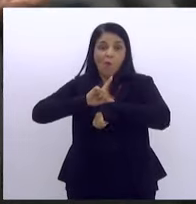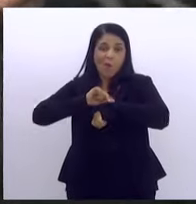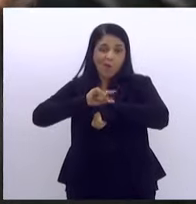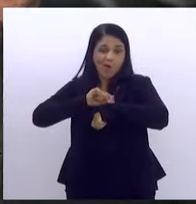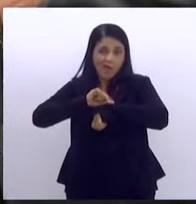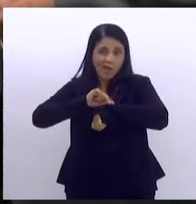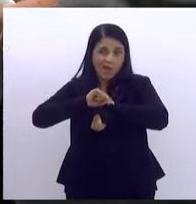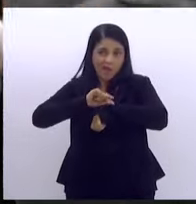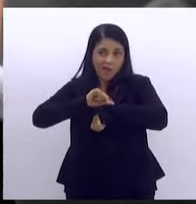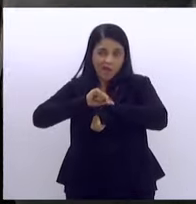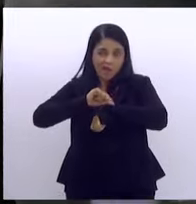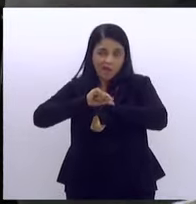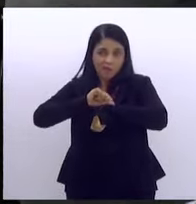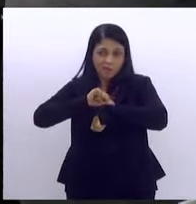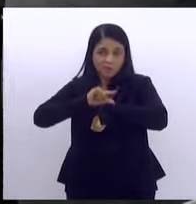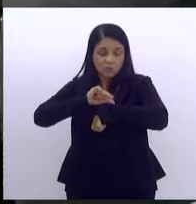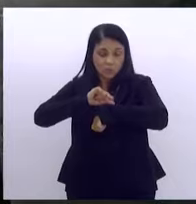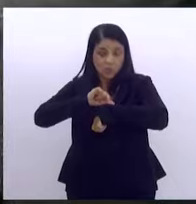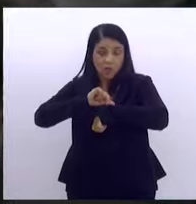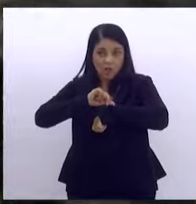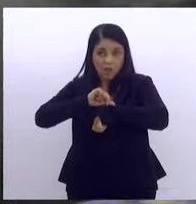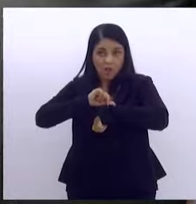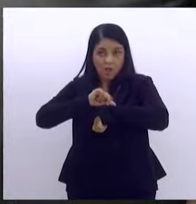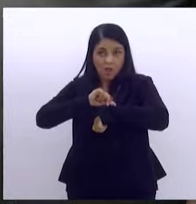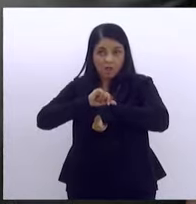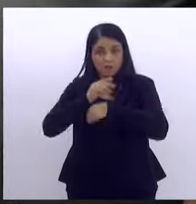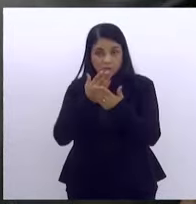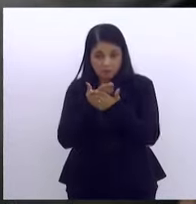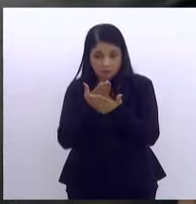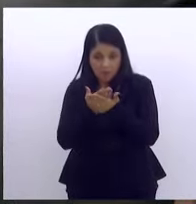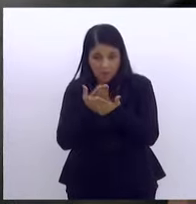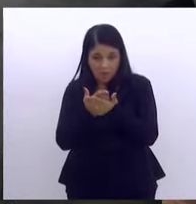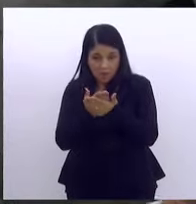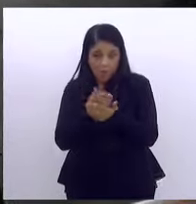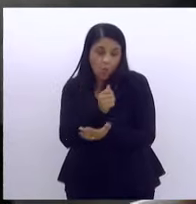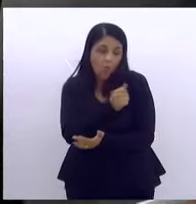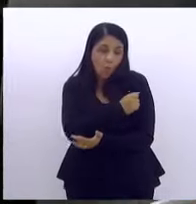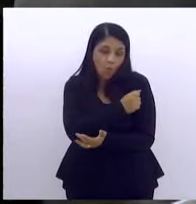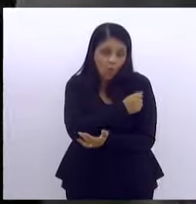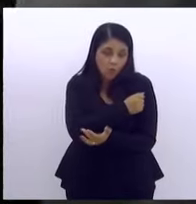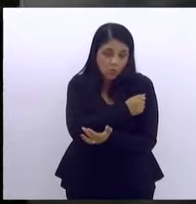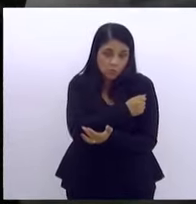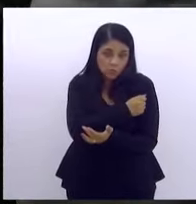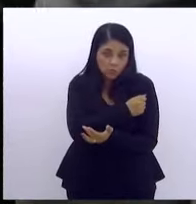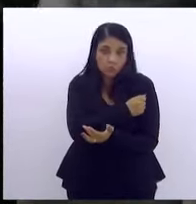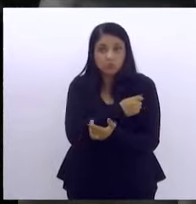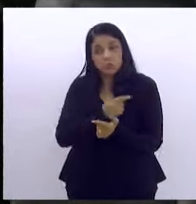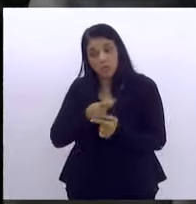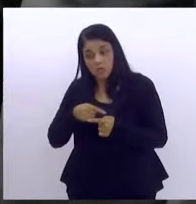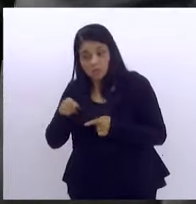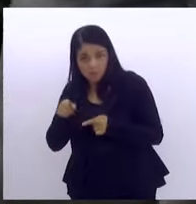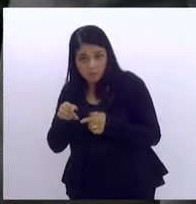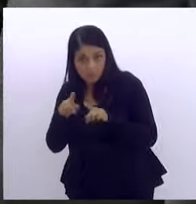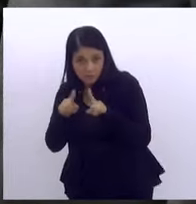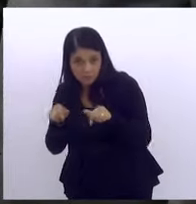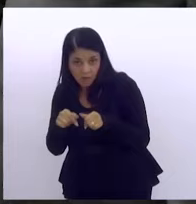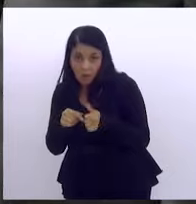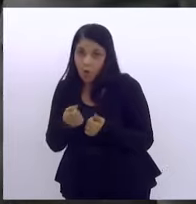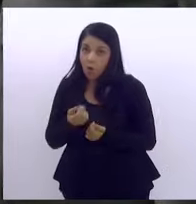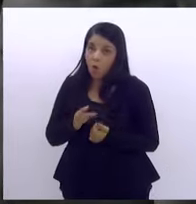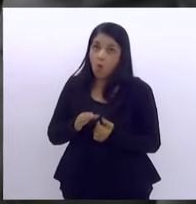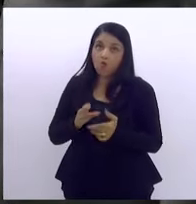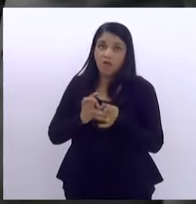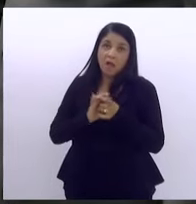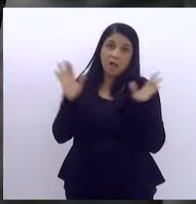lei, tia Ju, que antes não tinha o que fazer. Então, o aluno ou ia para essa aula ou ficava, sabe-se lá, fazendo o quê. Então, diz que, nesse